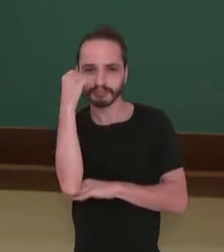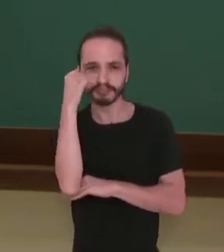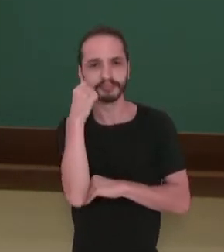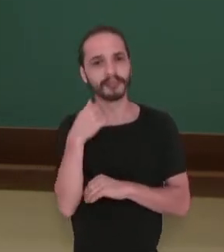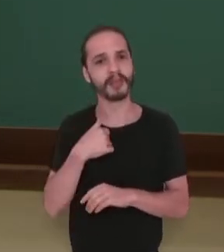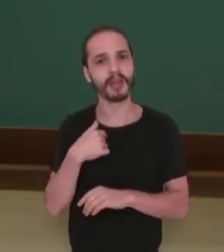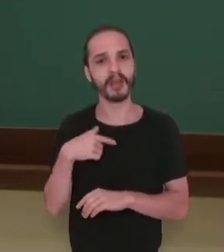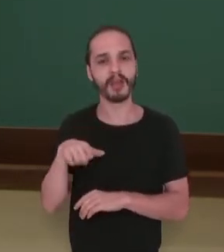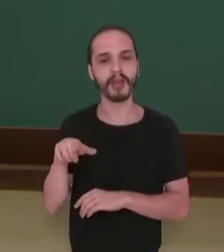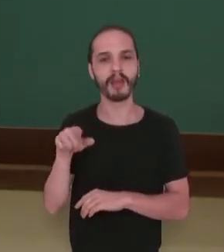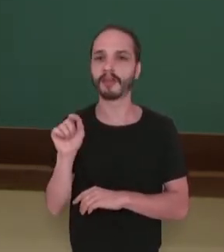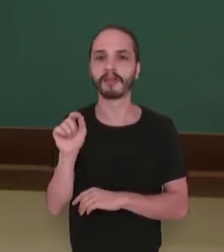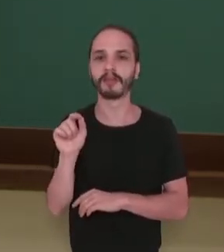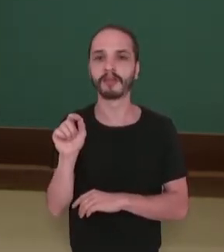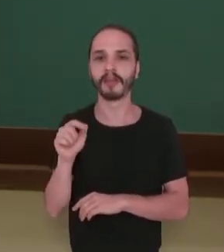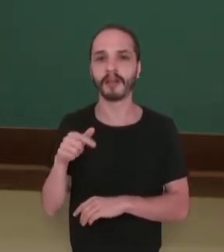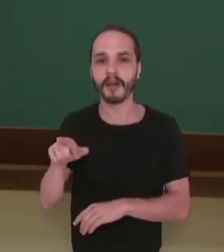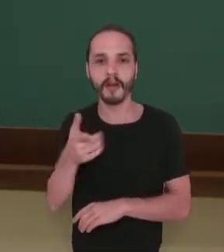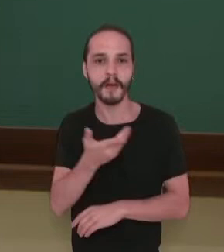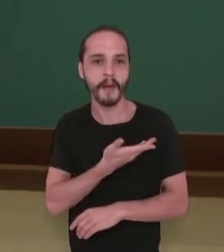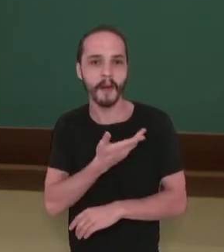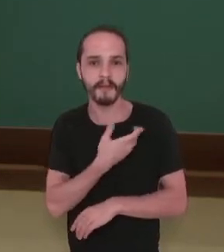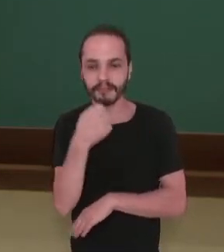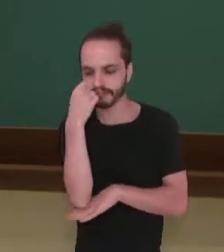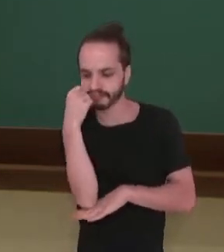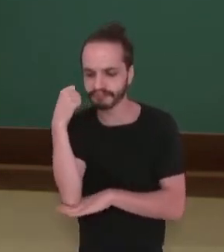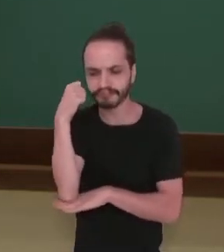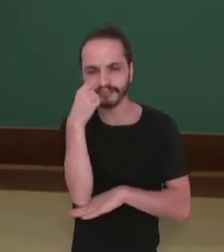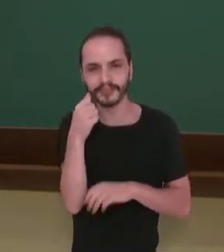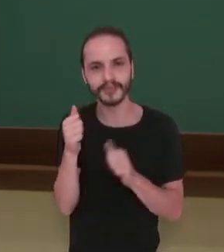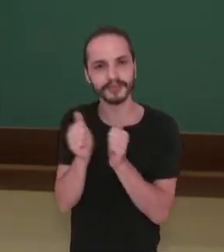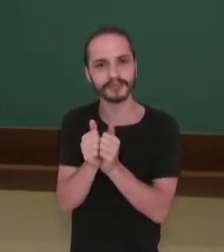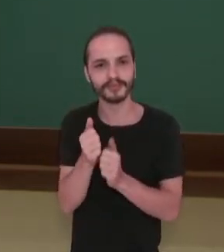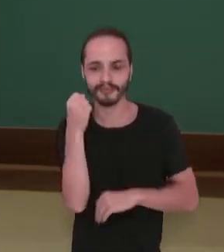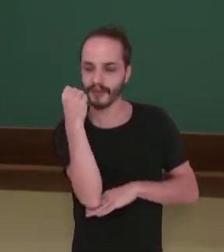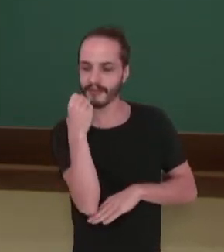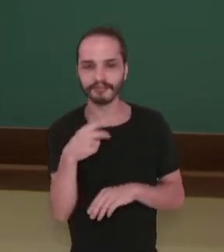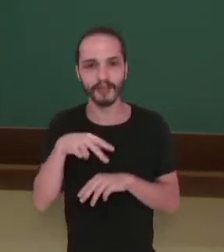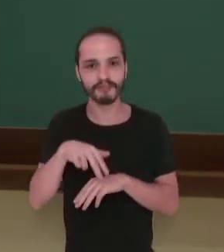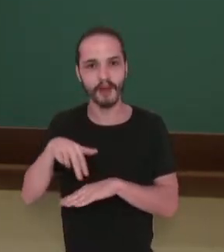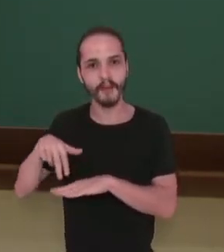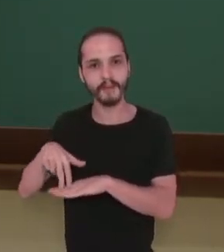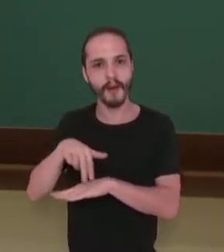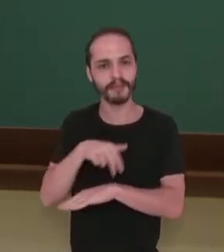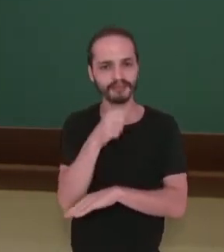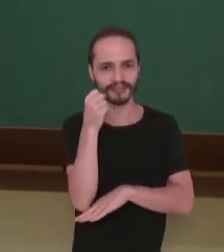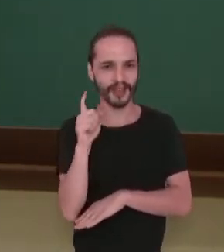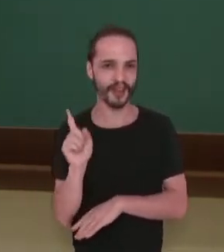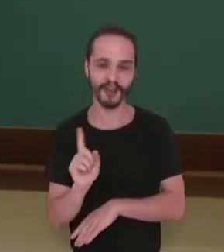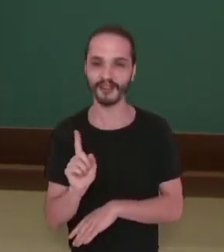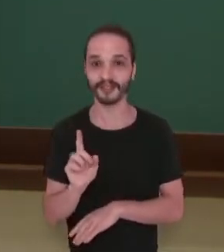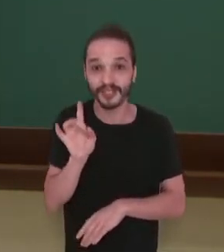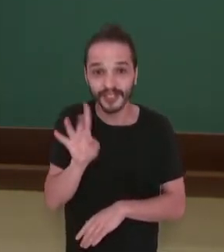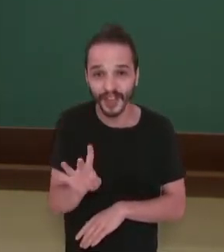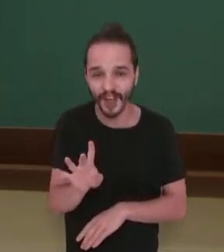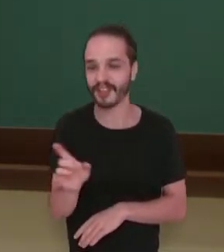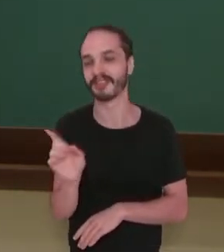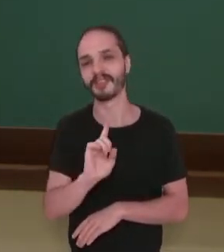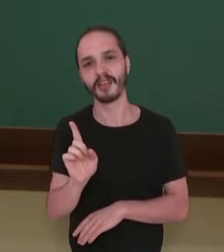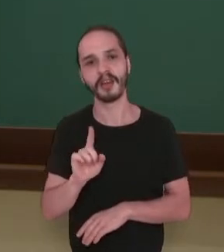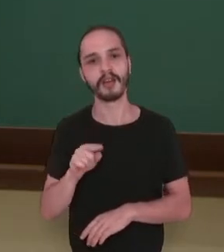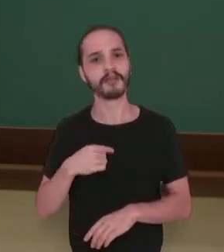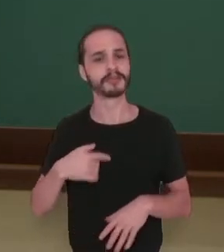eu pego um colega lá e sai dois, né? Não é só isso, o ato de você